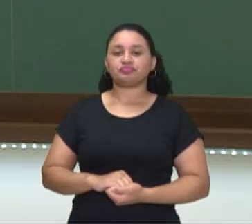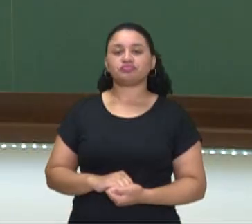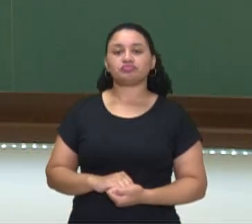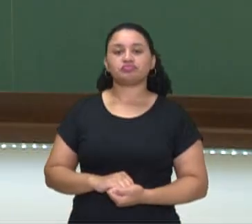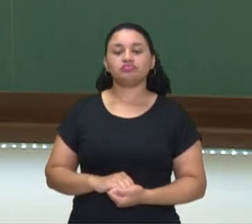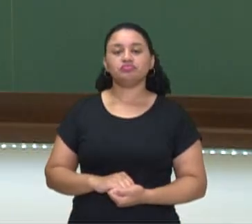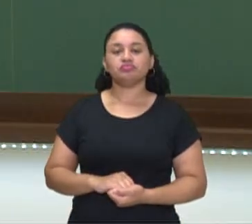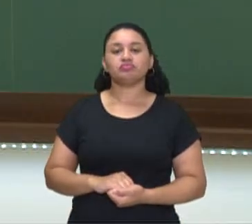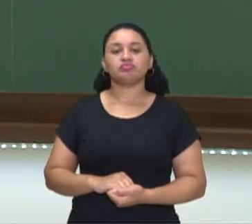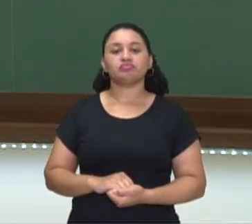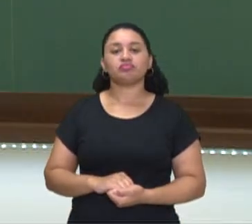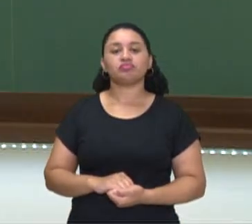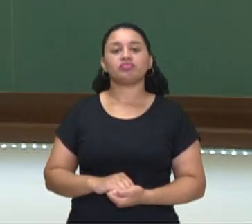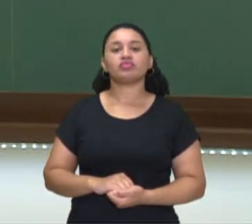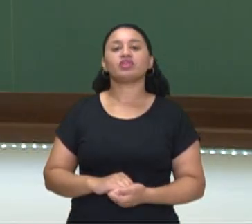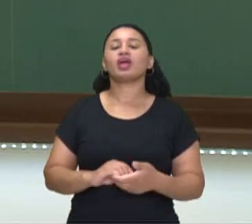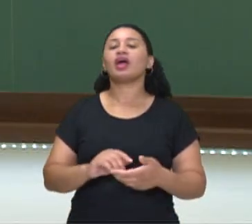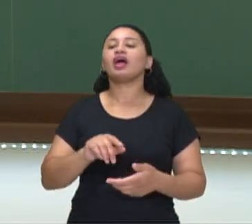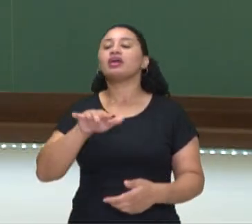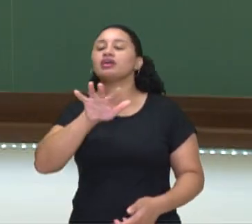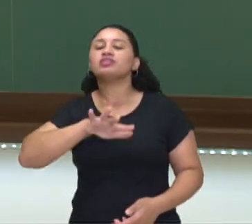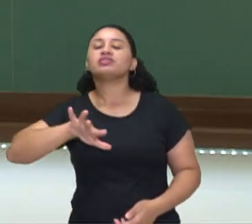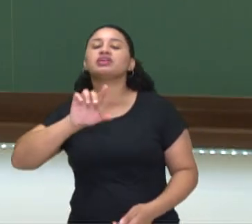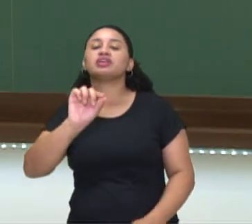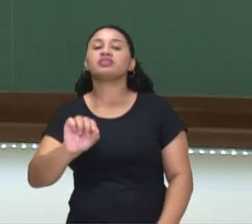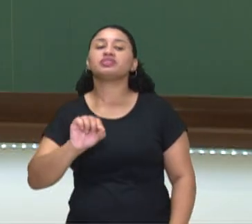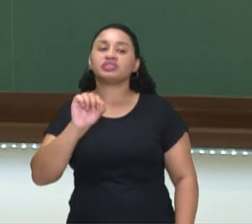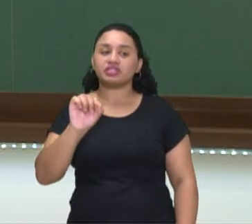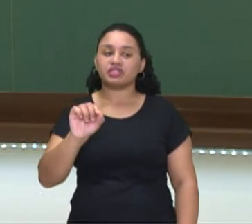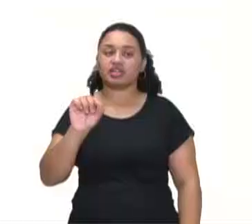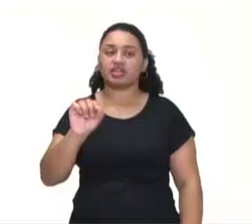Como é o caso, né, aqui de Van Gogh,